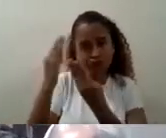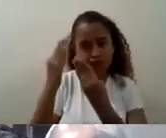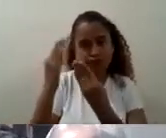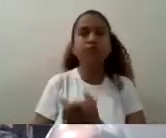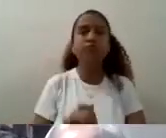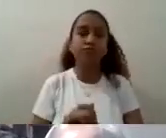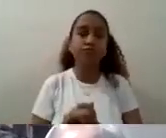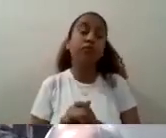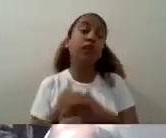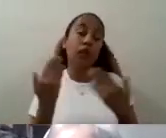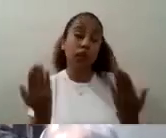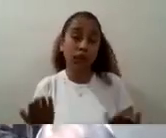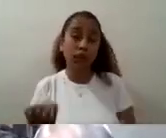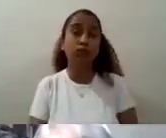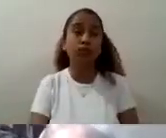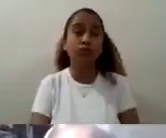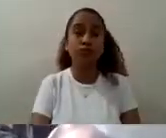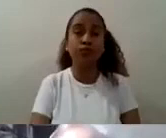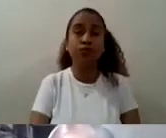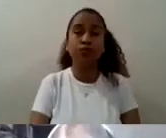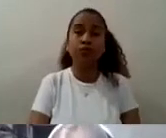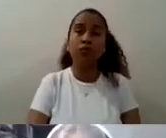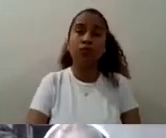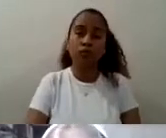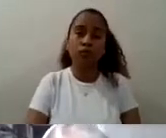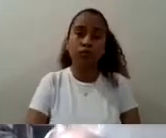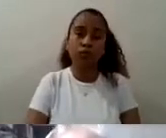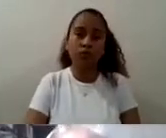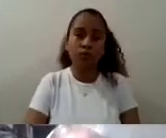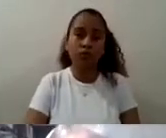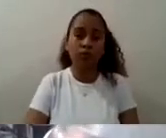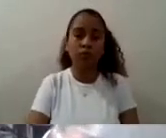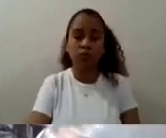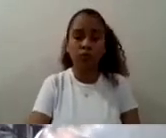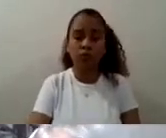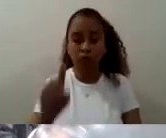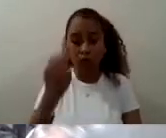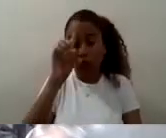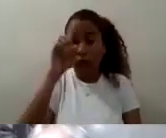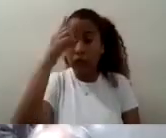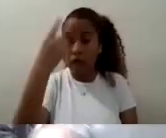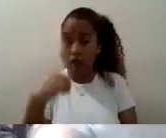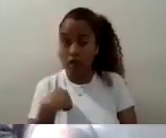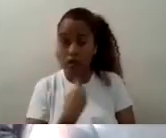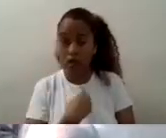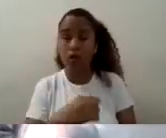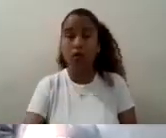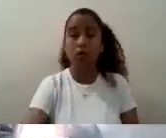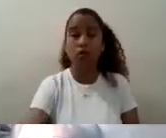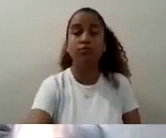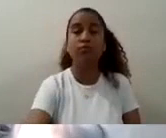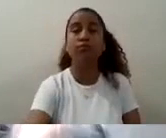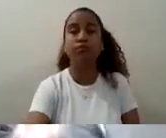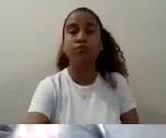E aí, a ideia que nós pensamos é que essa CFE seja uma espécie